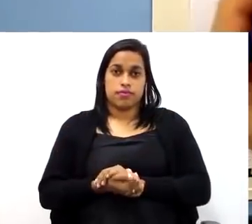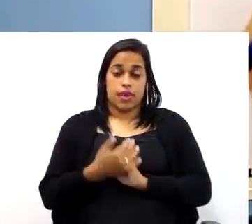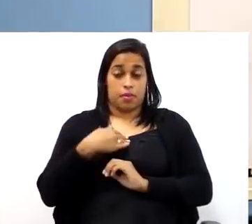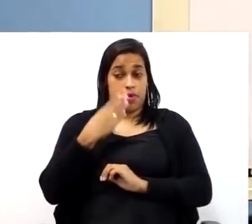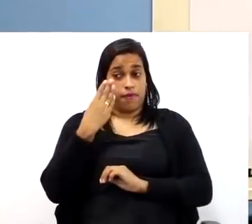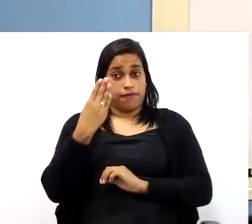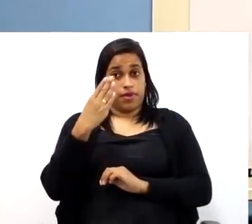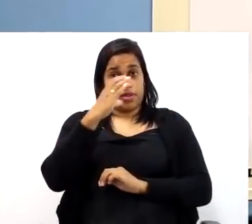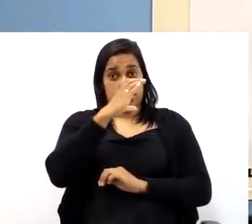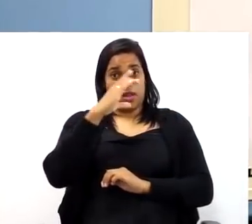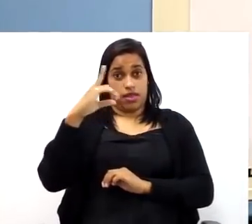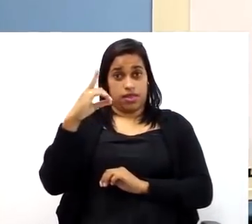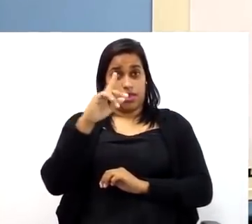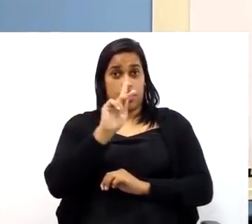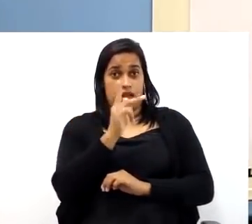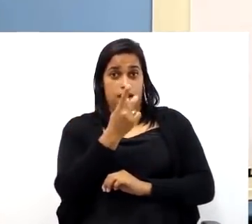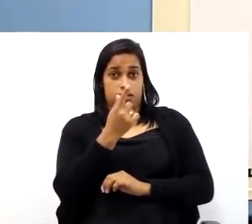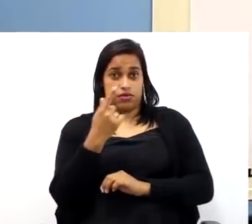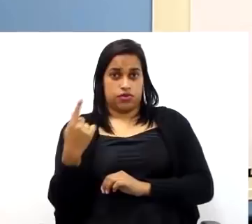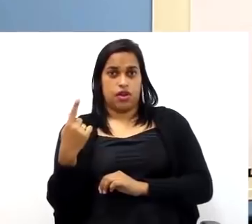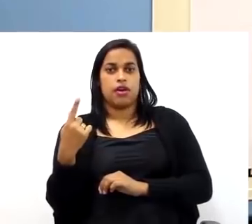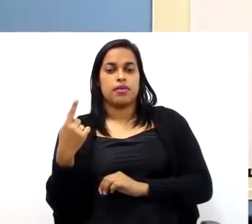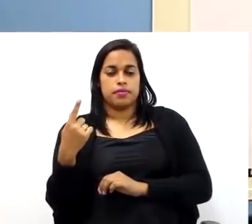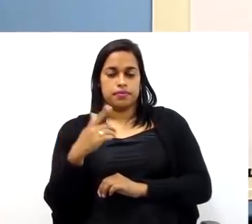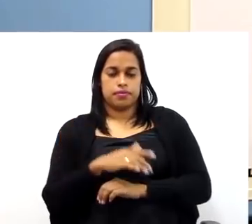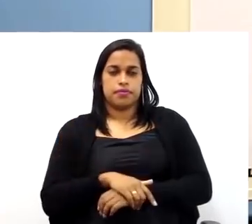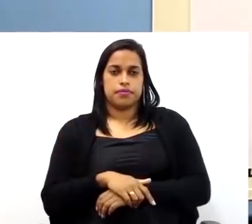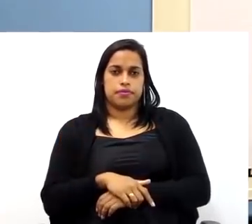esquerda. Então, a face